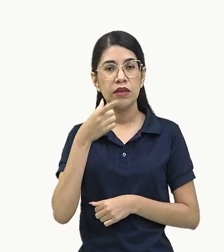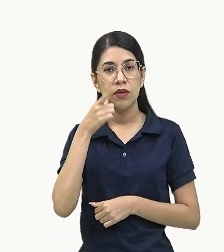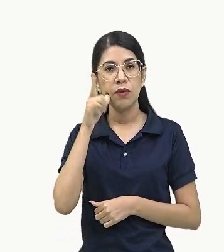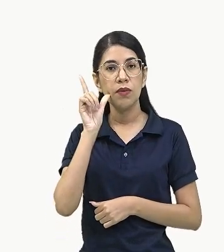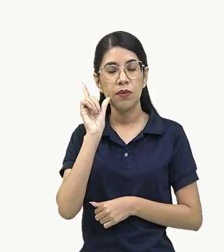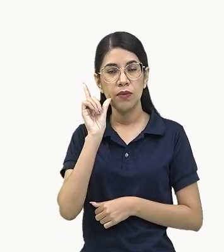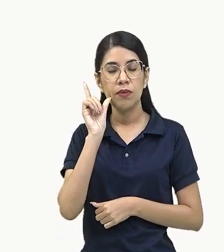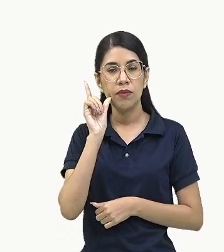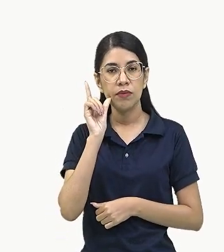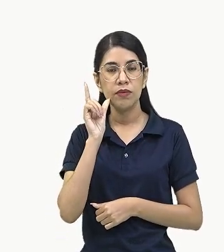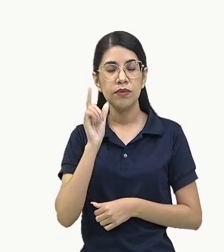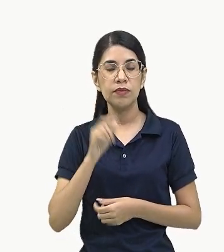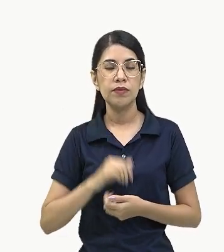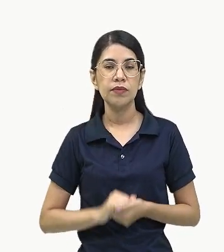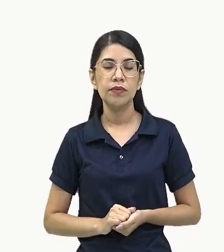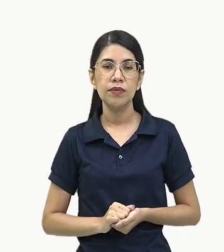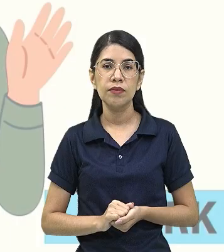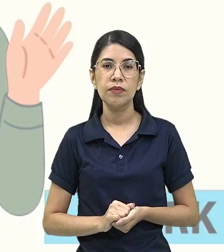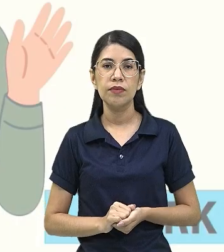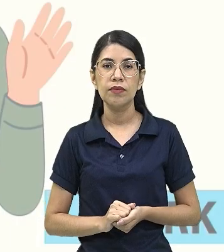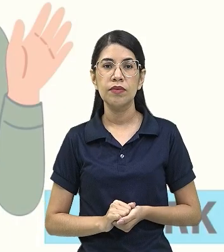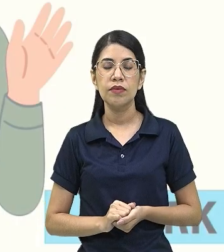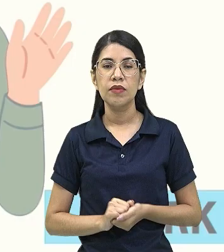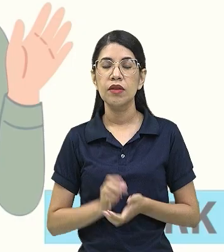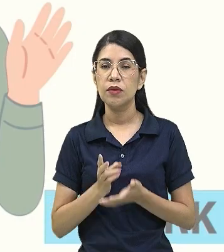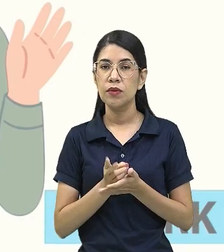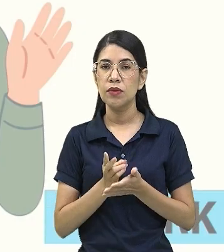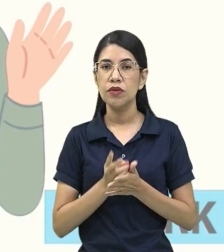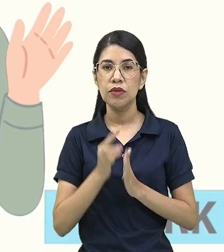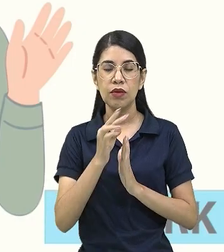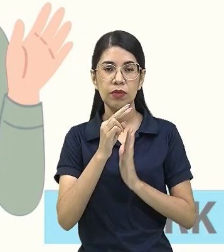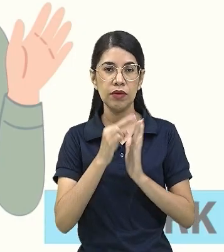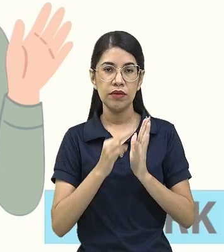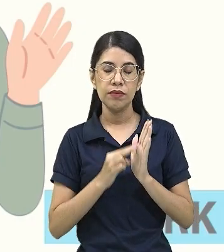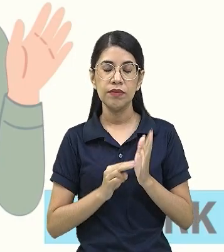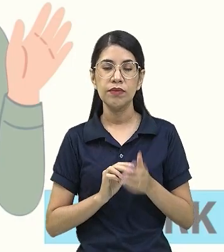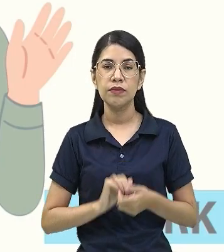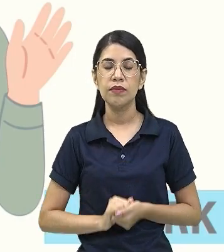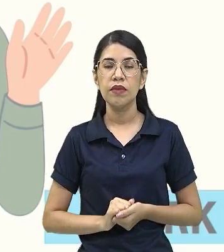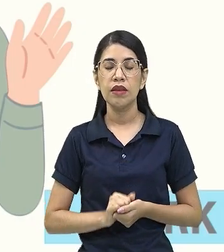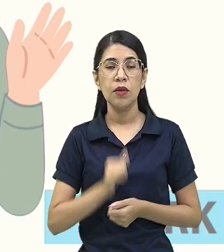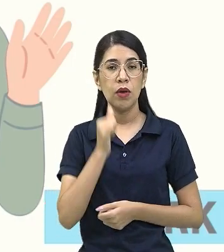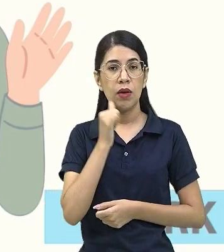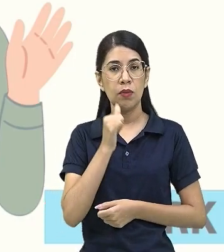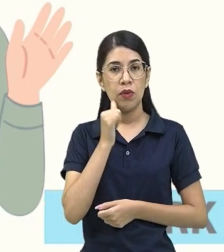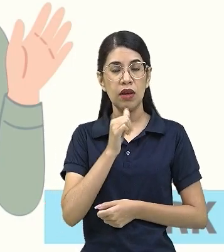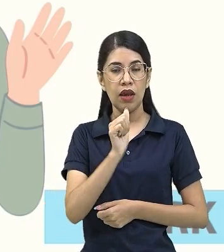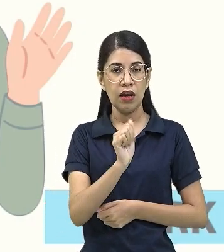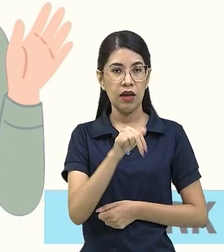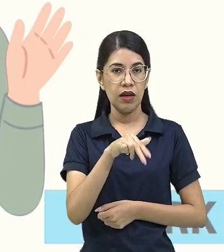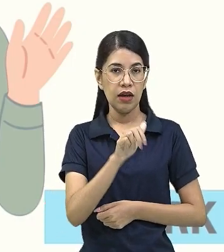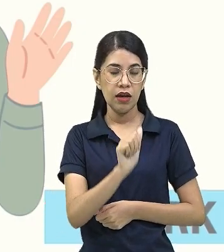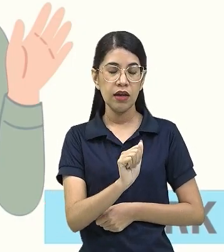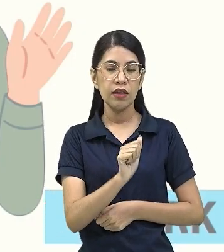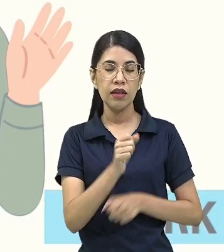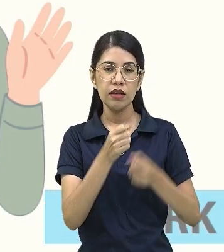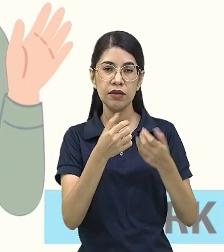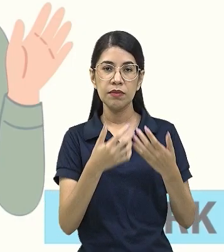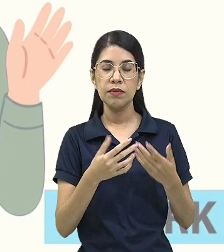ontem no parque. Vamos lá? Vamos continuar aqui então. Então, a Ana, ela fala aqui com o